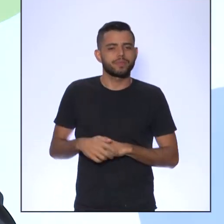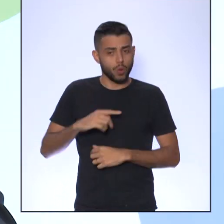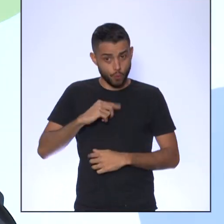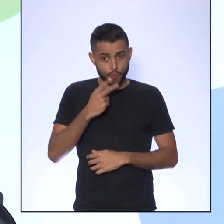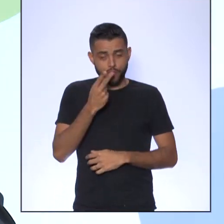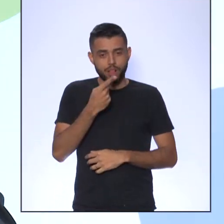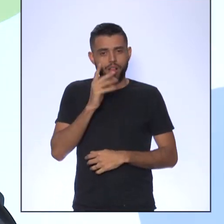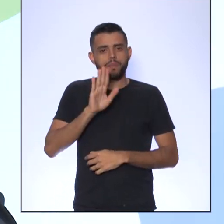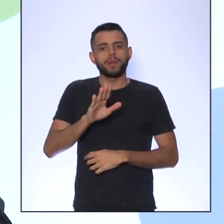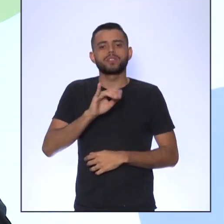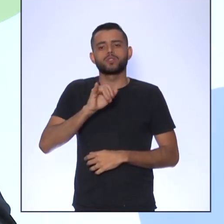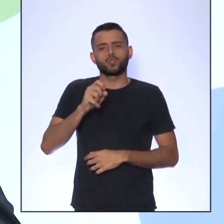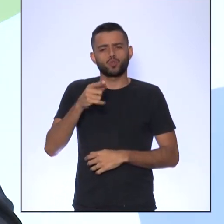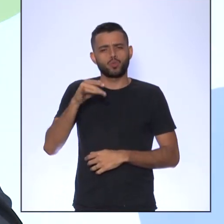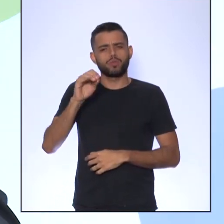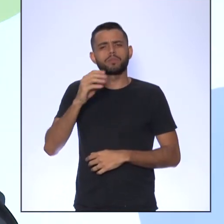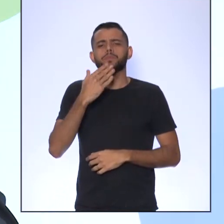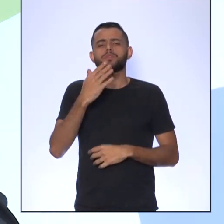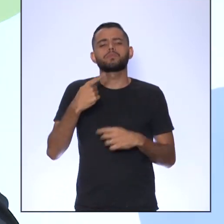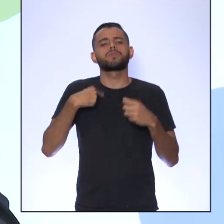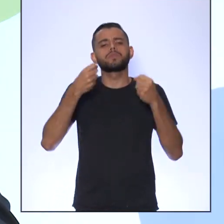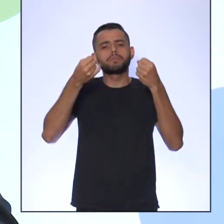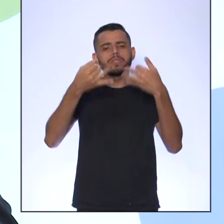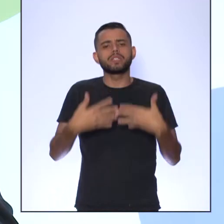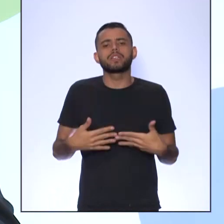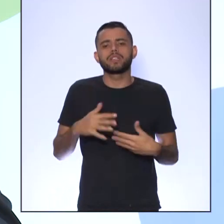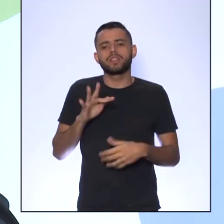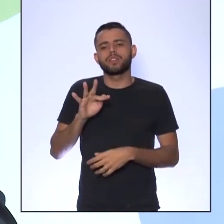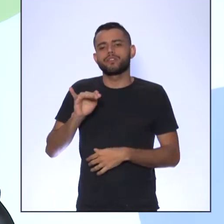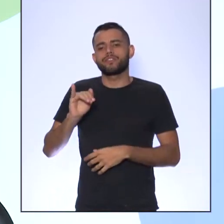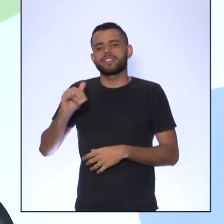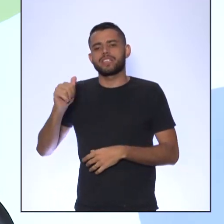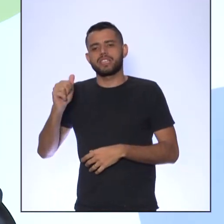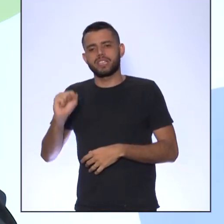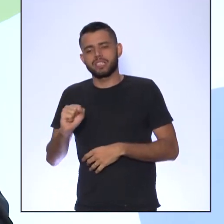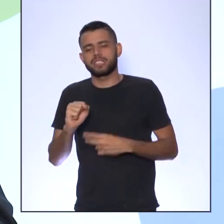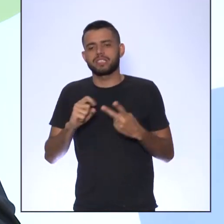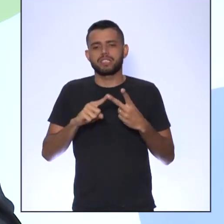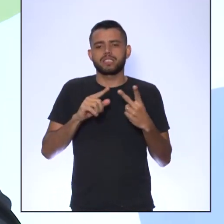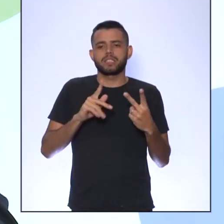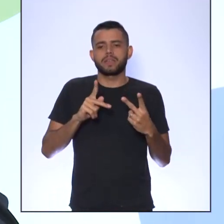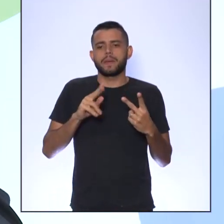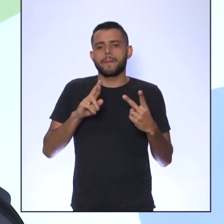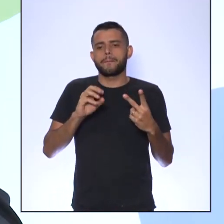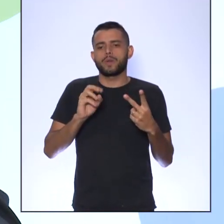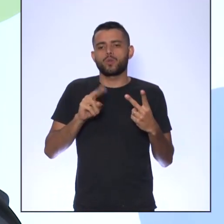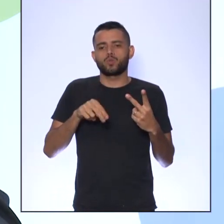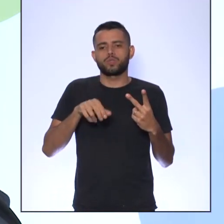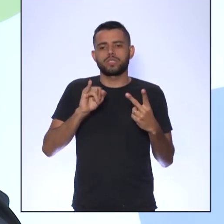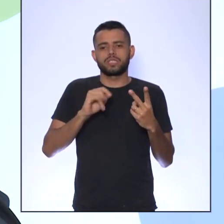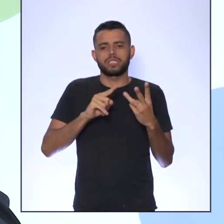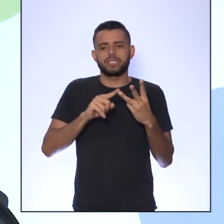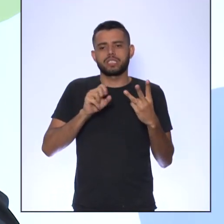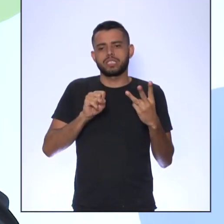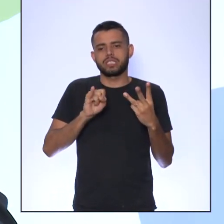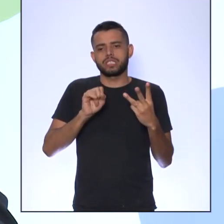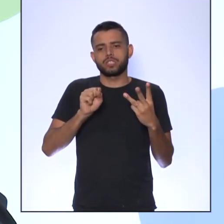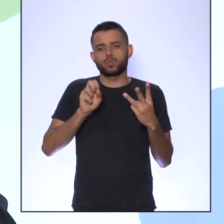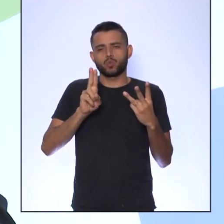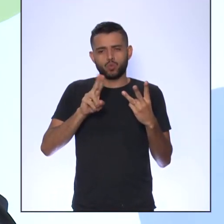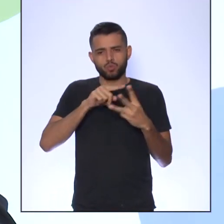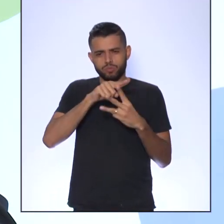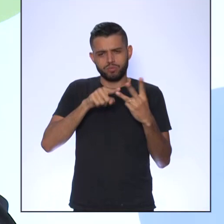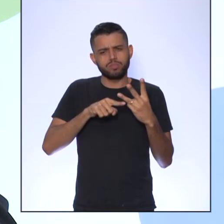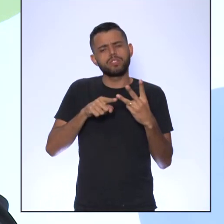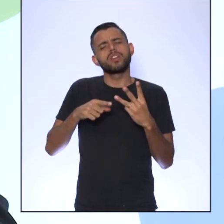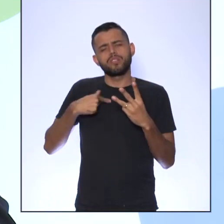dizer para o João Gabriel, que pediu para eu explicar a diferença de FIES, ProUni e SISU. Eu vou falar, tá? Tá, João Gabriel? Obrigado aí pela pergunta, que eu